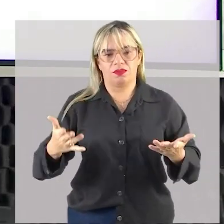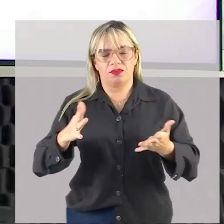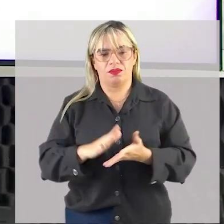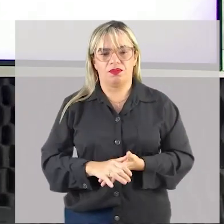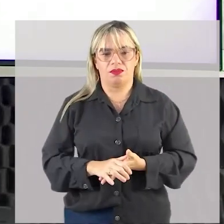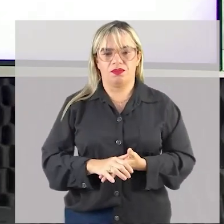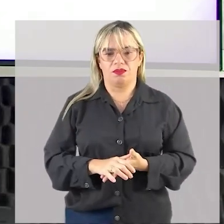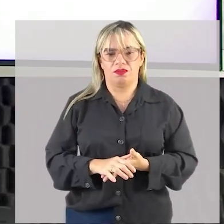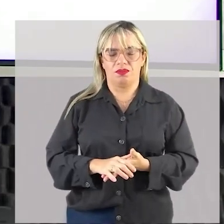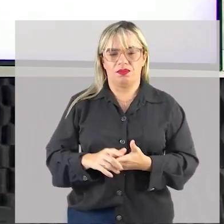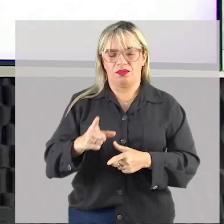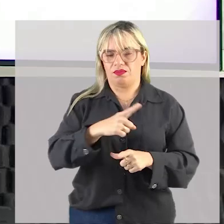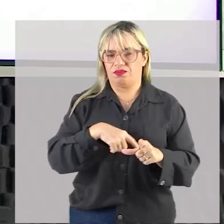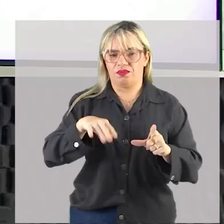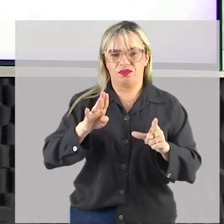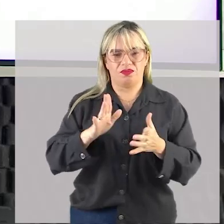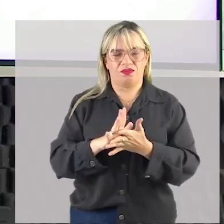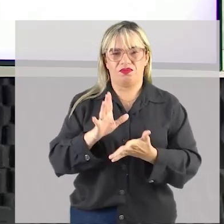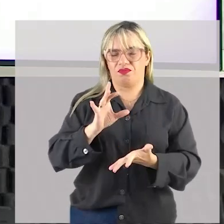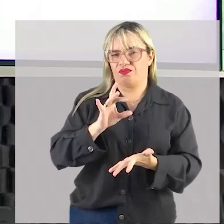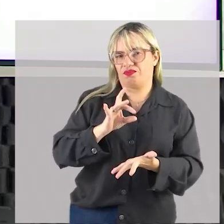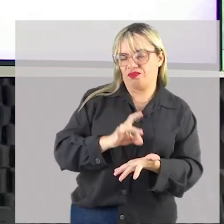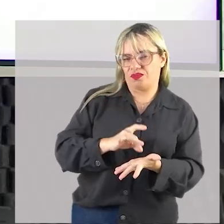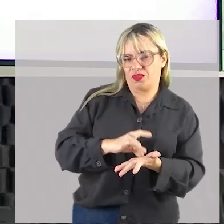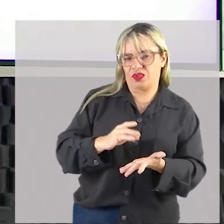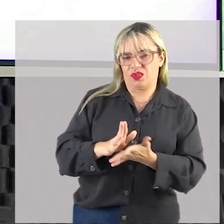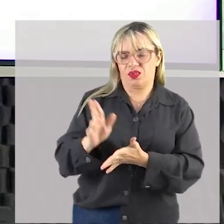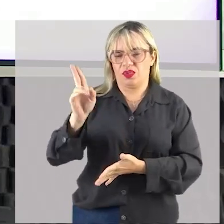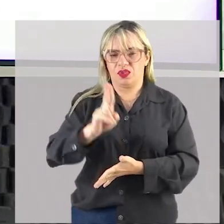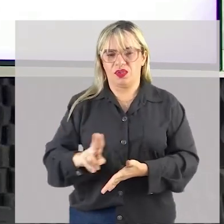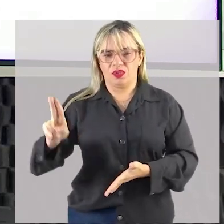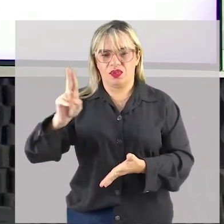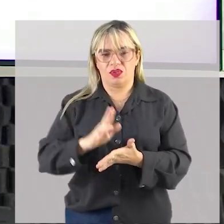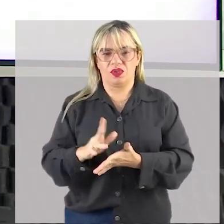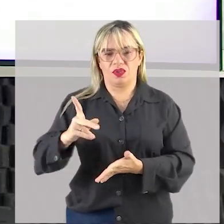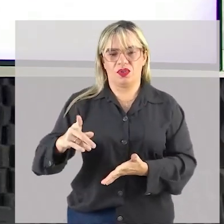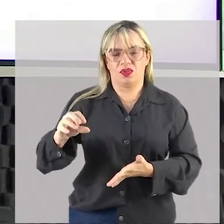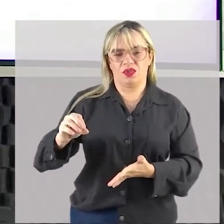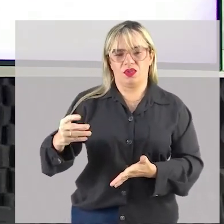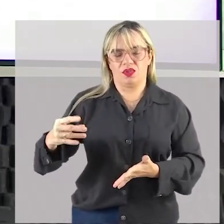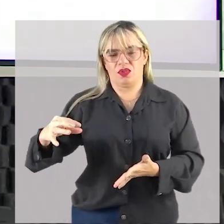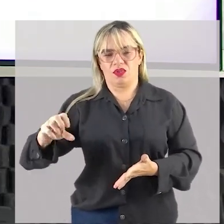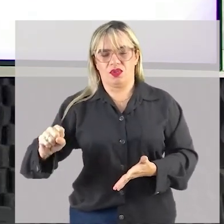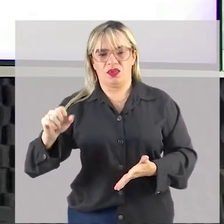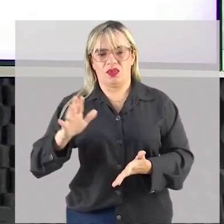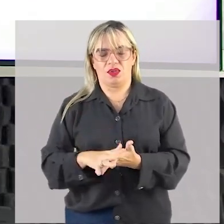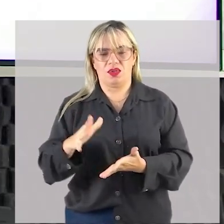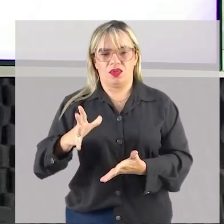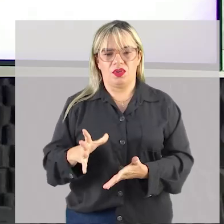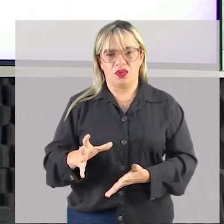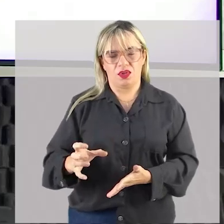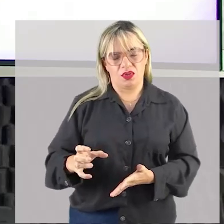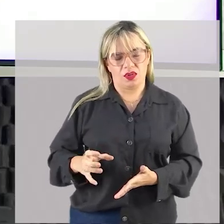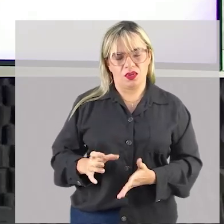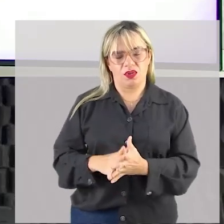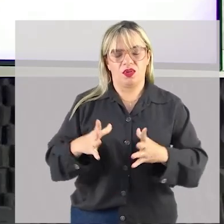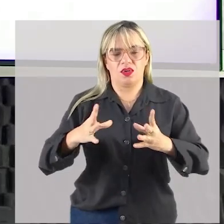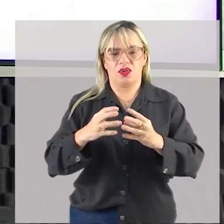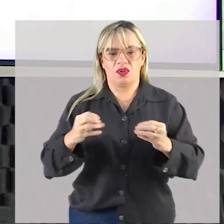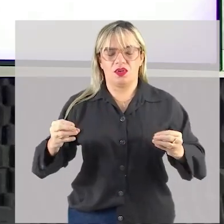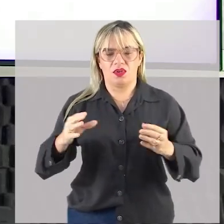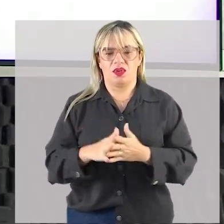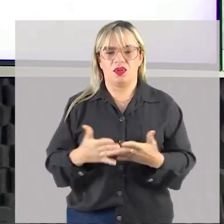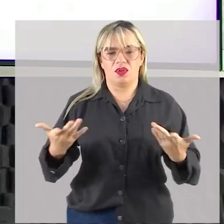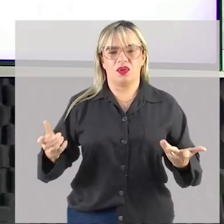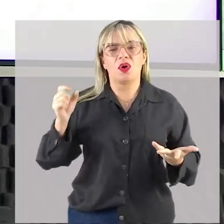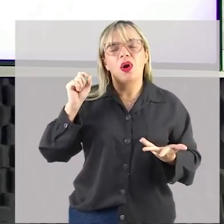Então, o fato de você estar utilizando um polímero que é biodegradável,